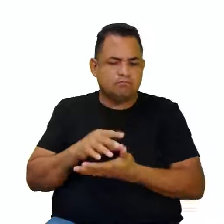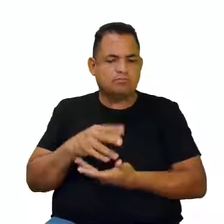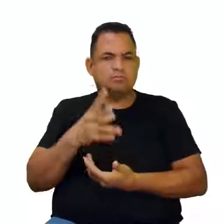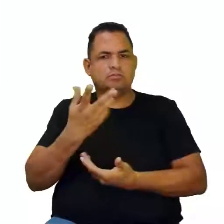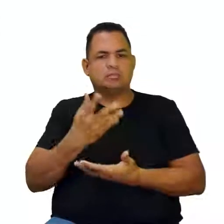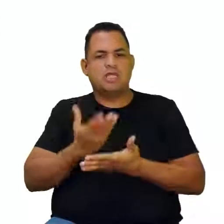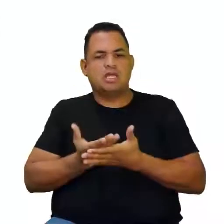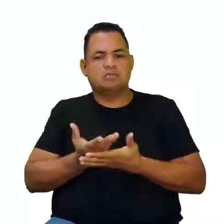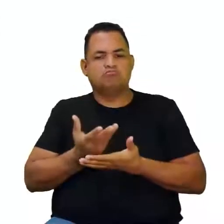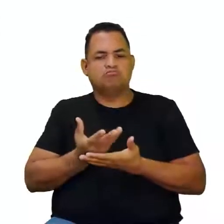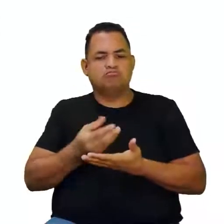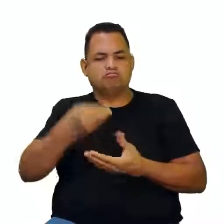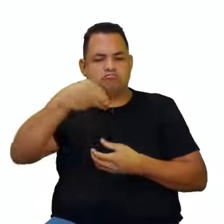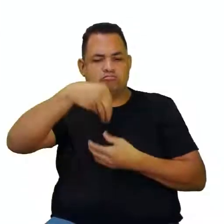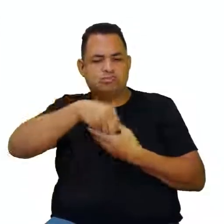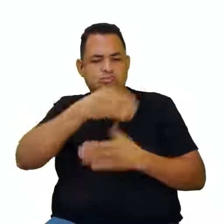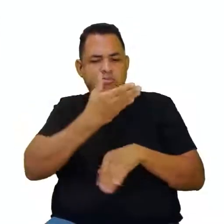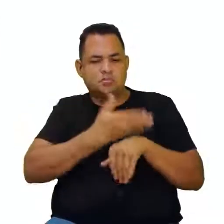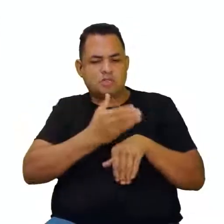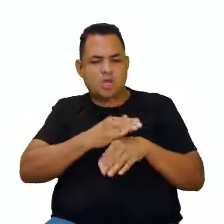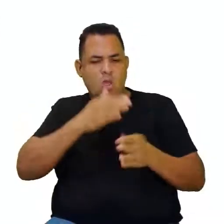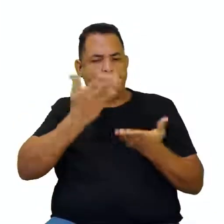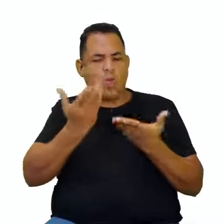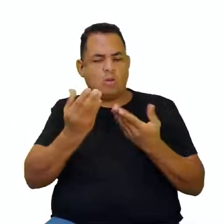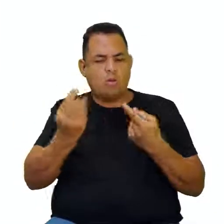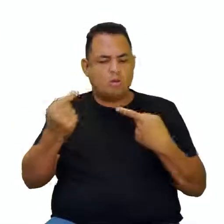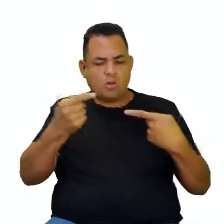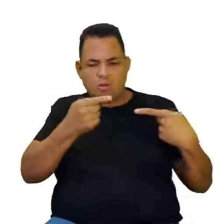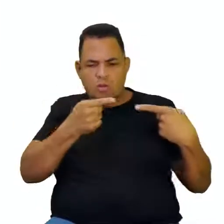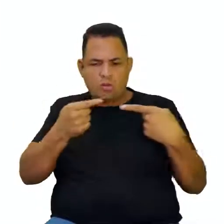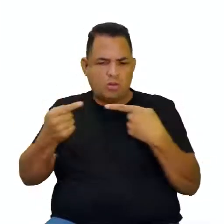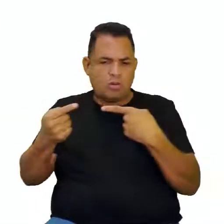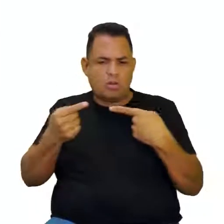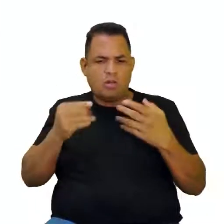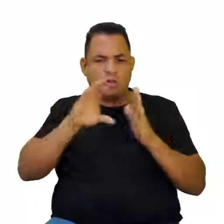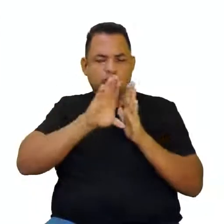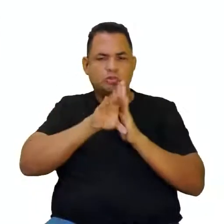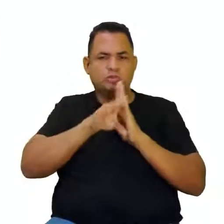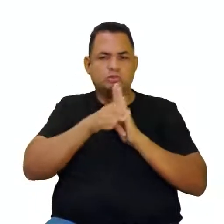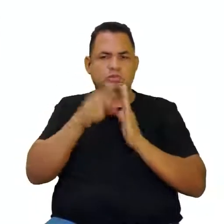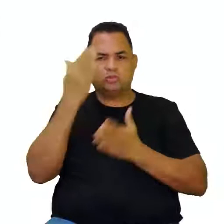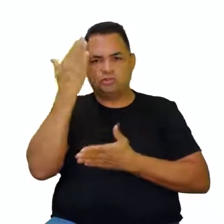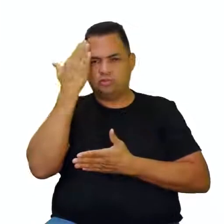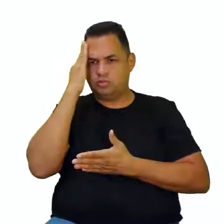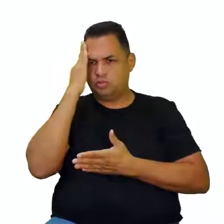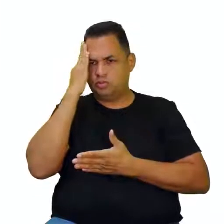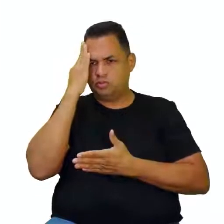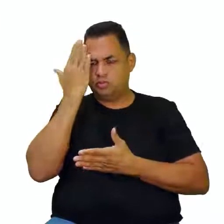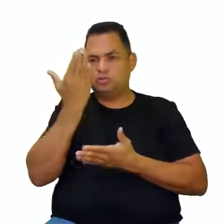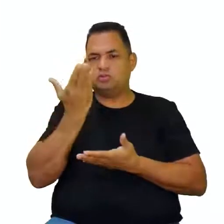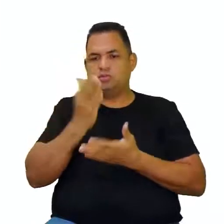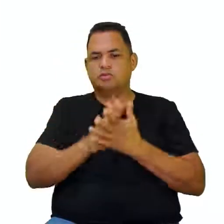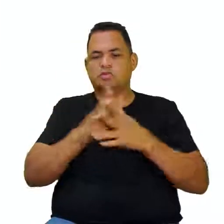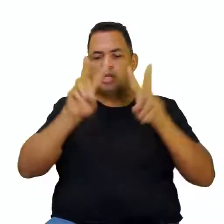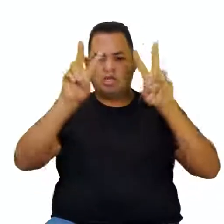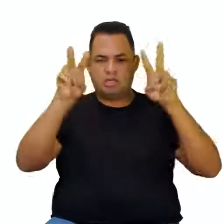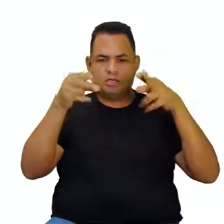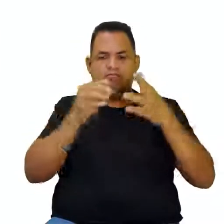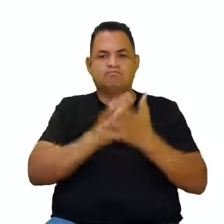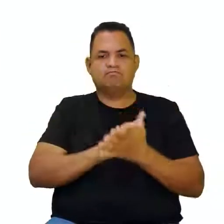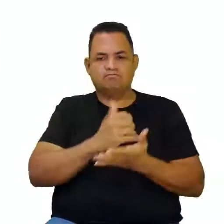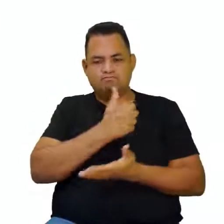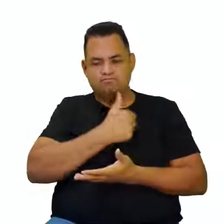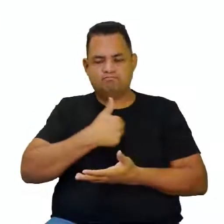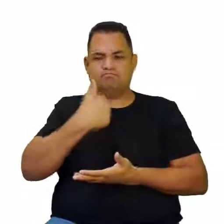daquele exercício os conceitos que estão relacionados, normalmente o seu entendimento sobre aquele assunto